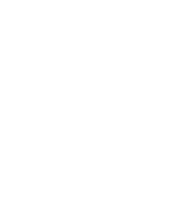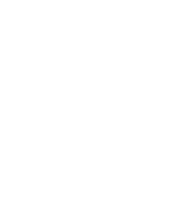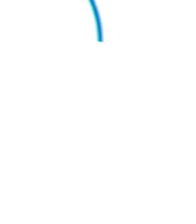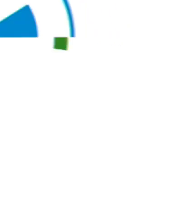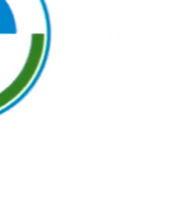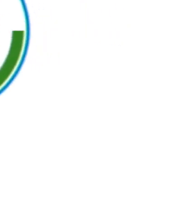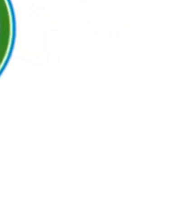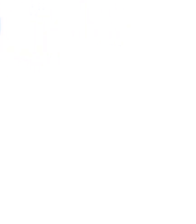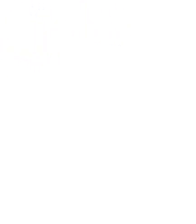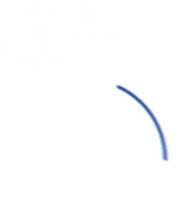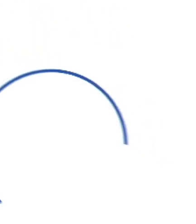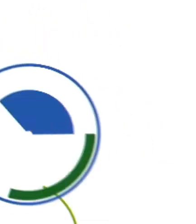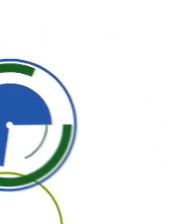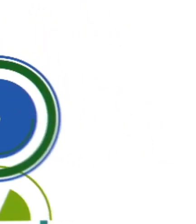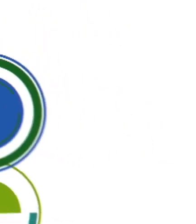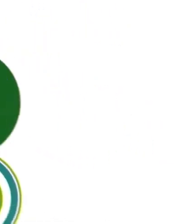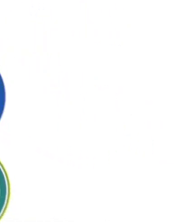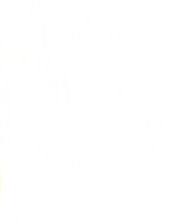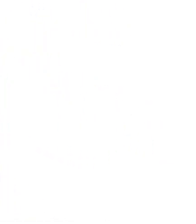Olá,